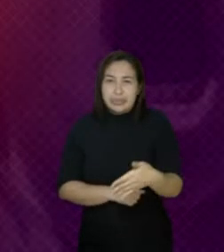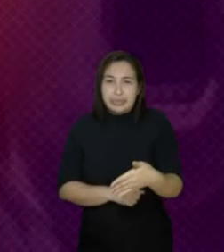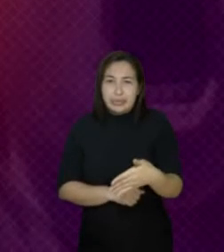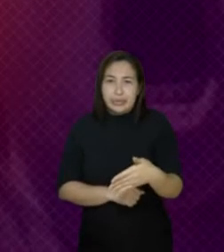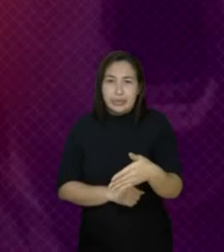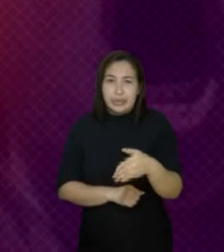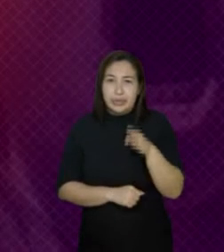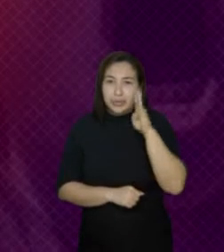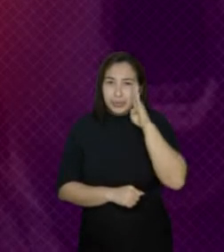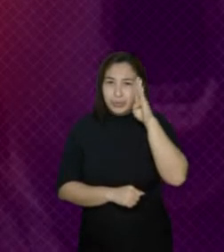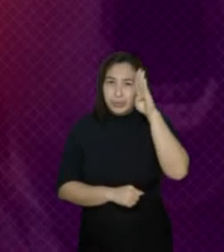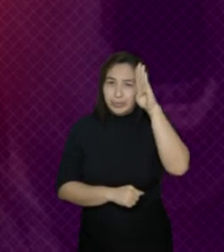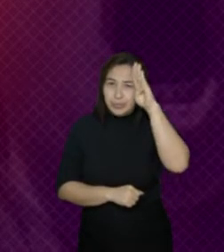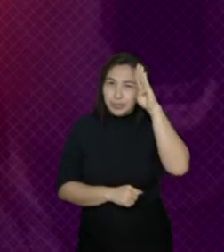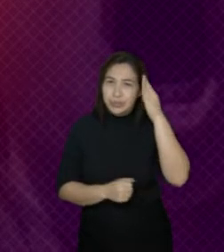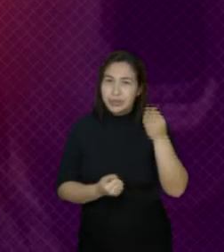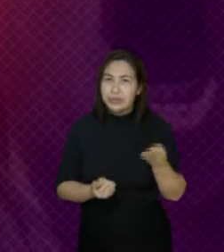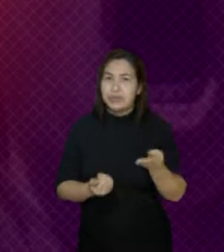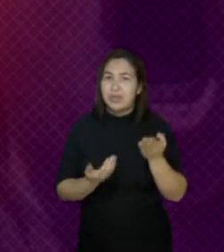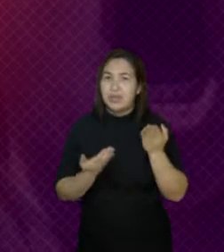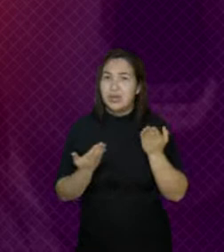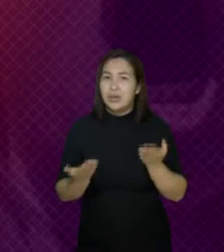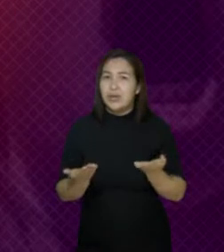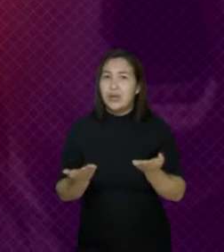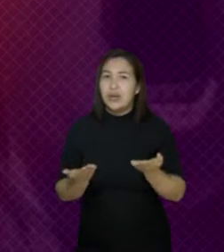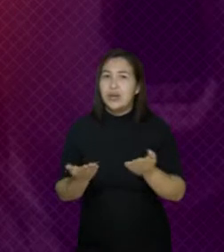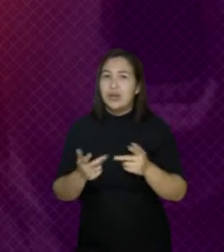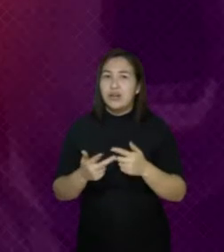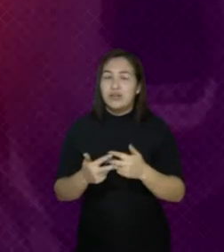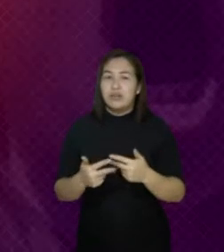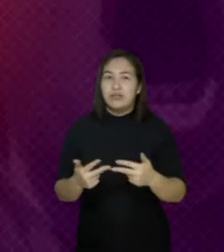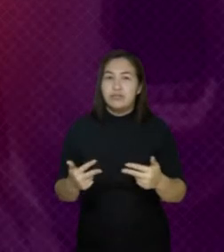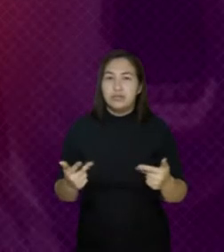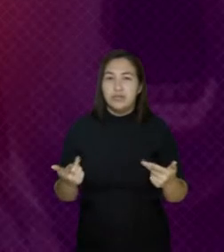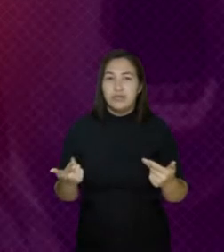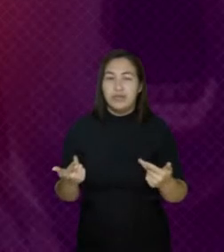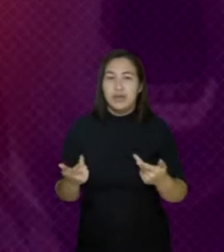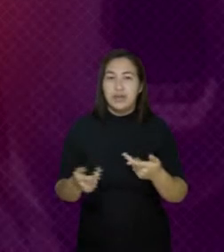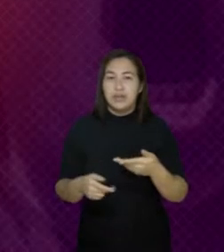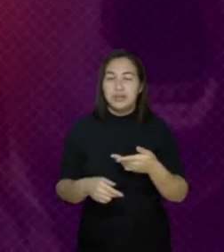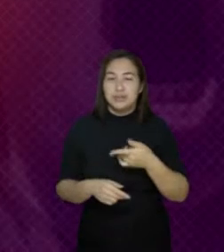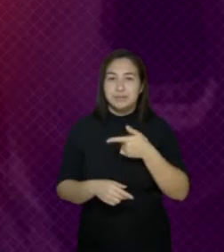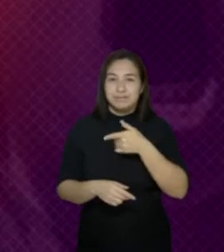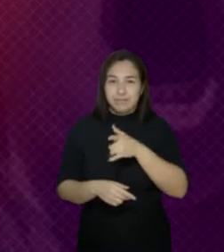resíduos finais da campanha do imbrochável e inominável. Não tem quem